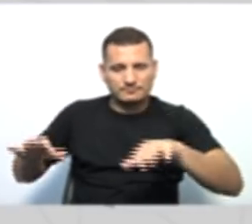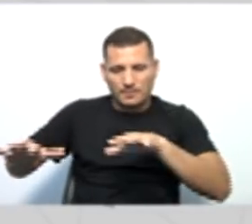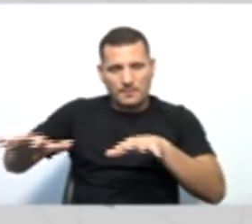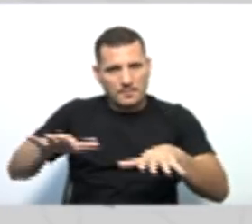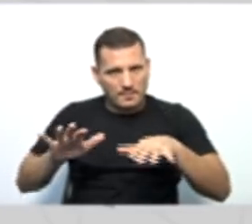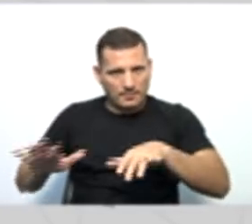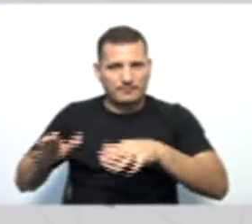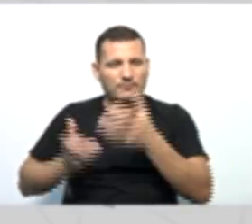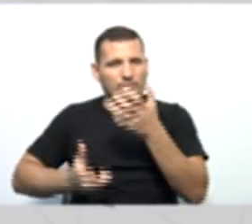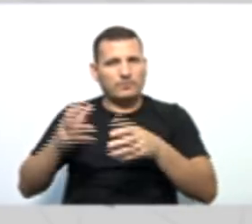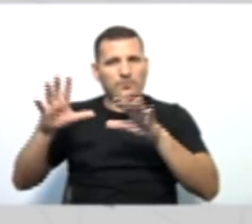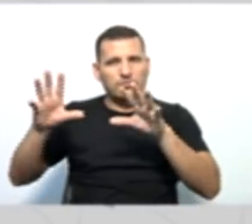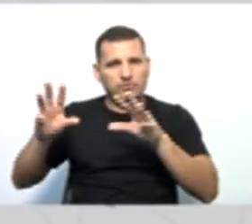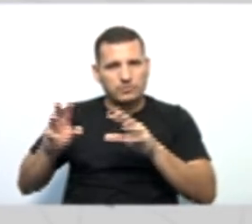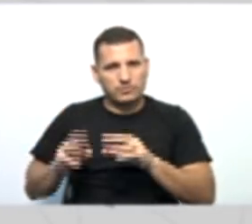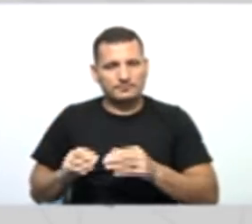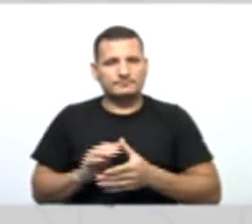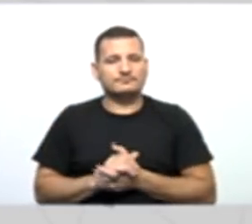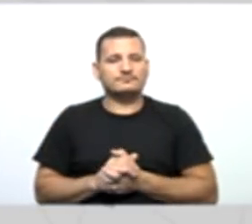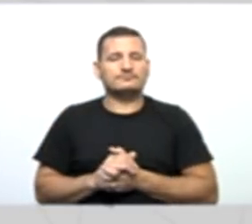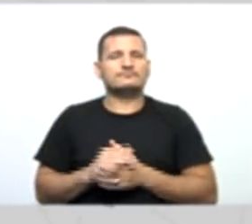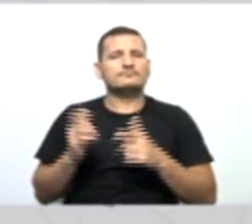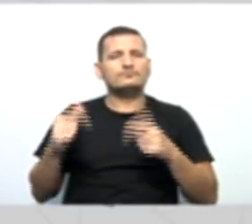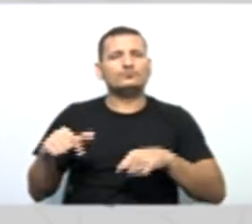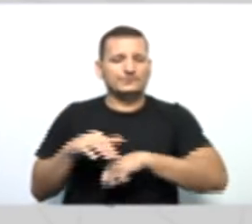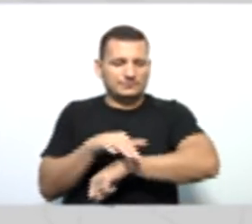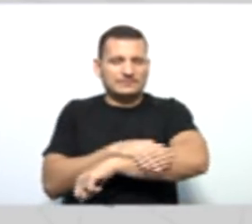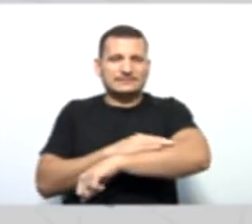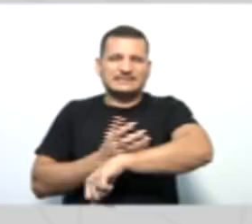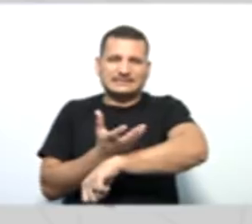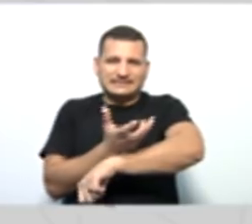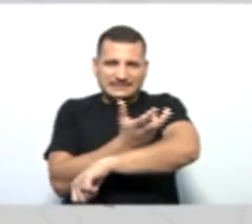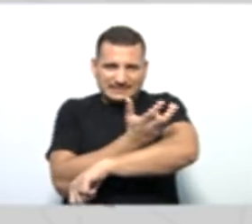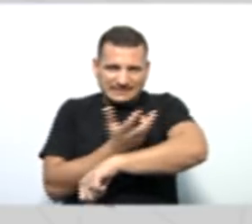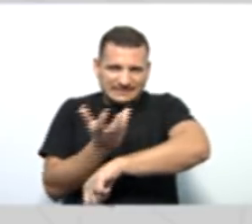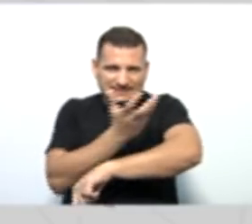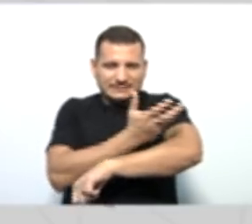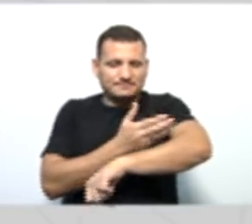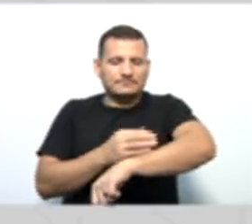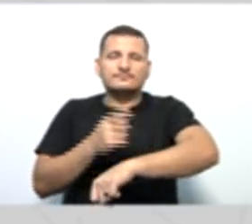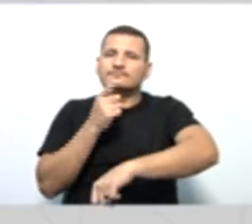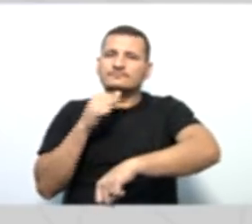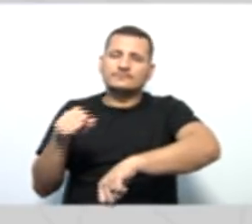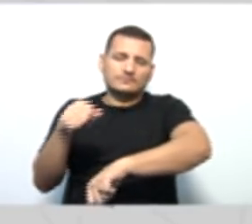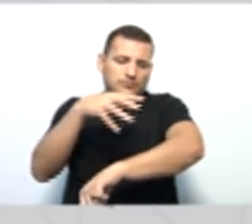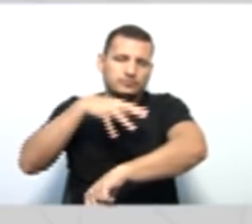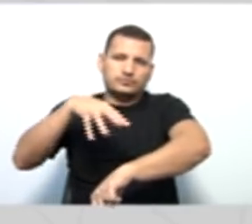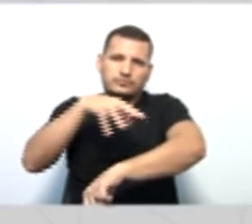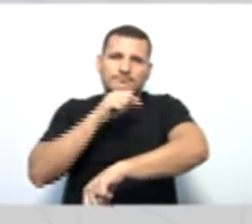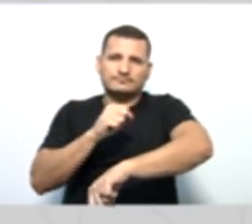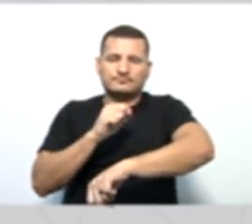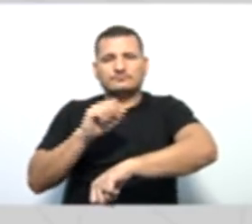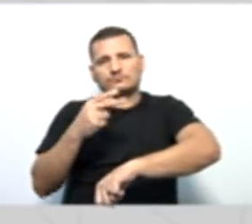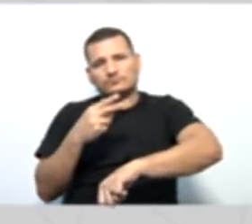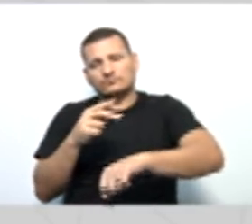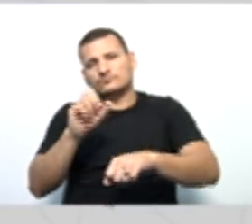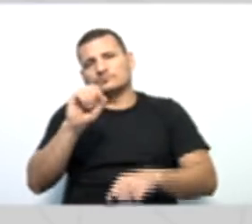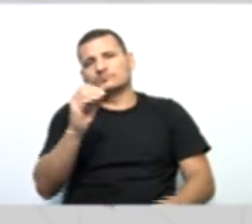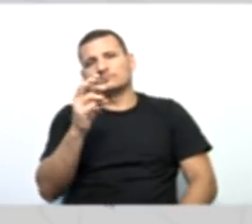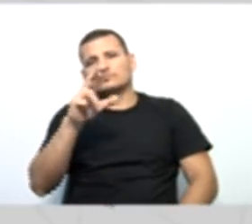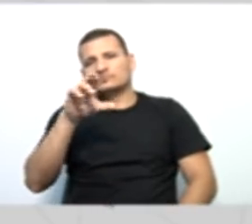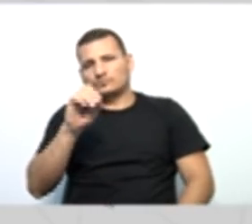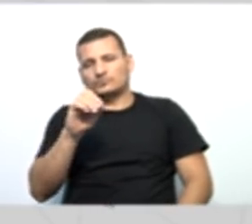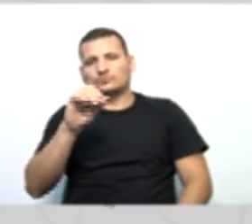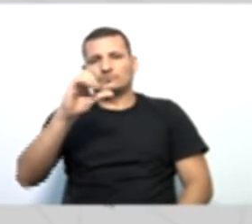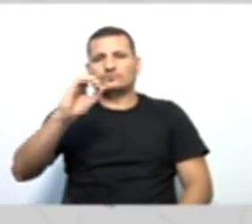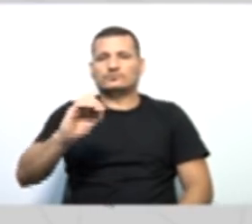certo? Lavar o local com água fria em abundância ou soro fisiológico a